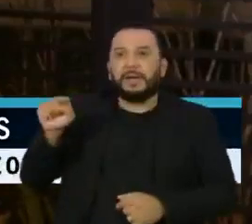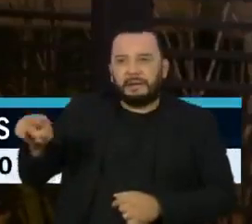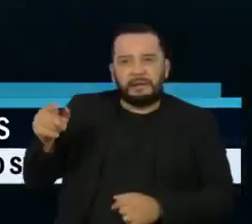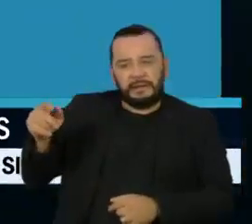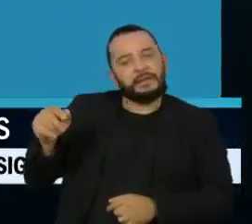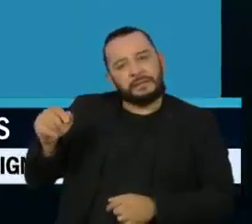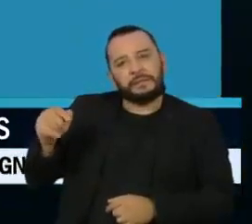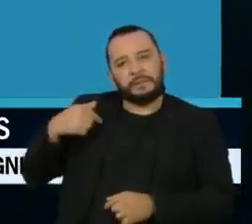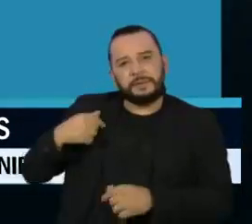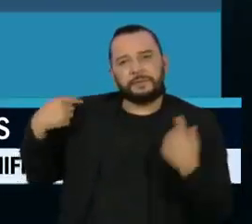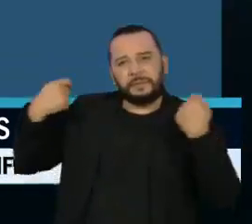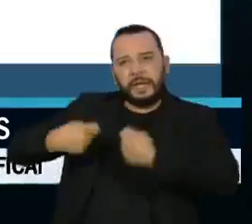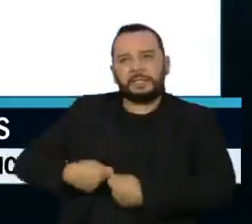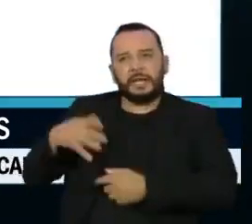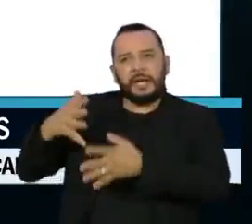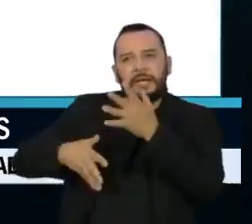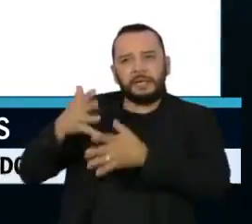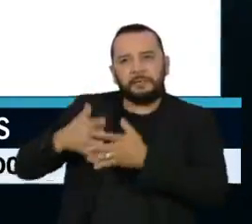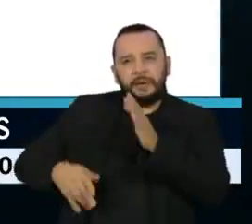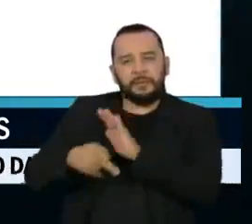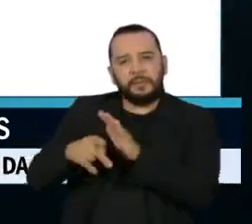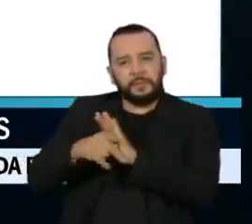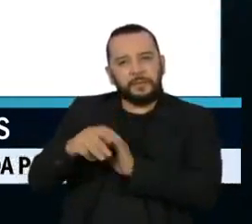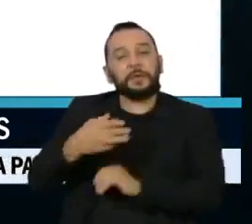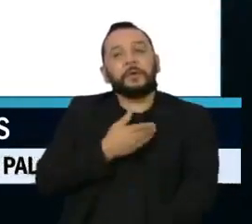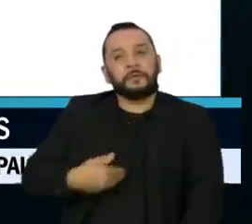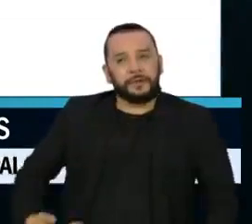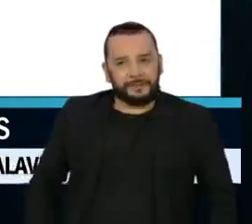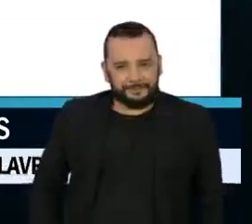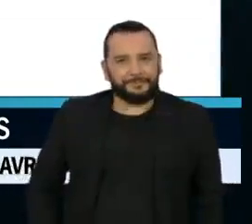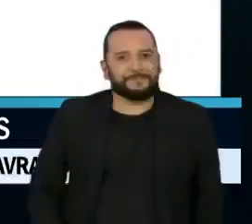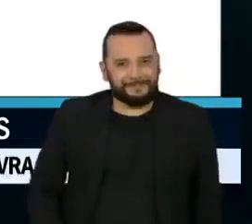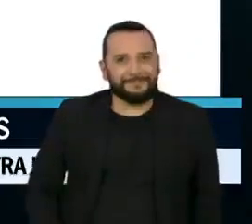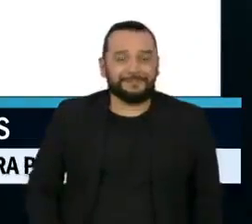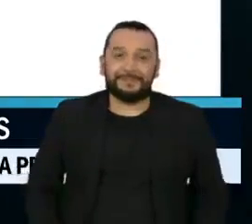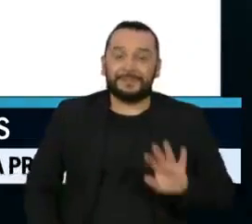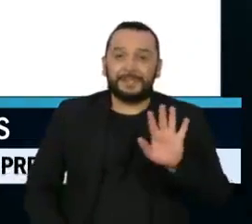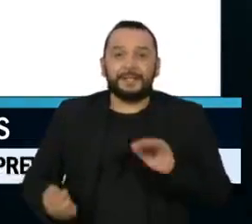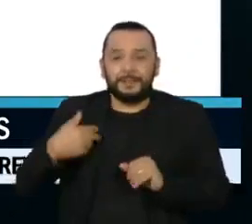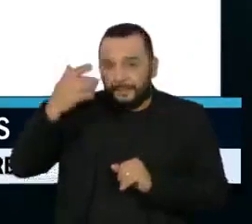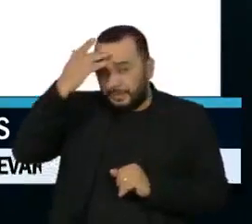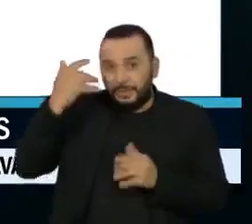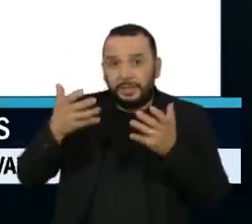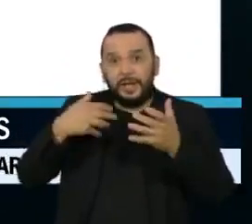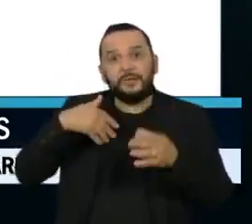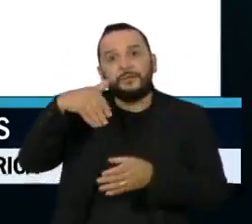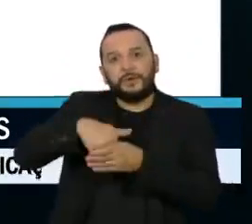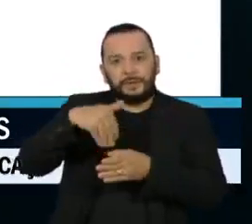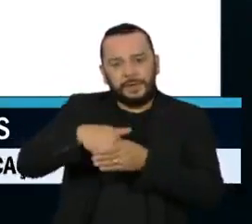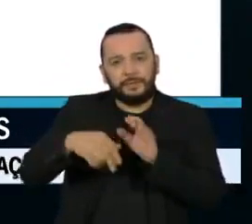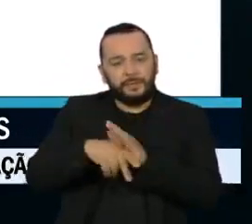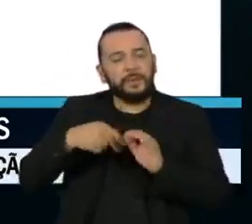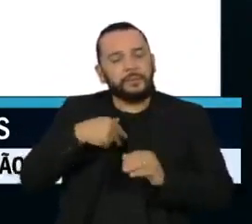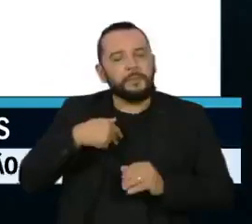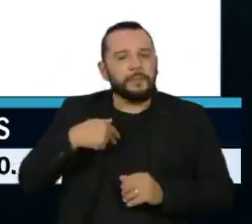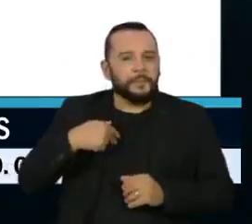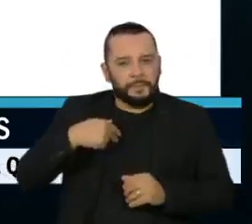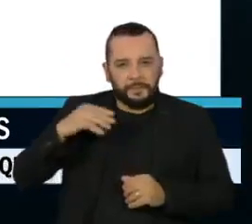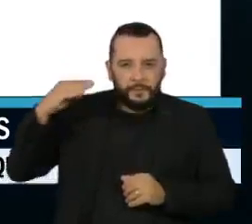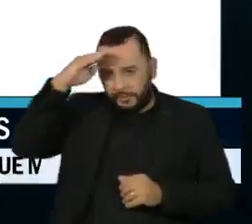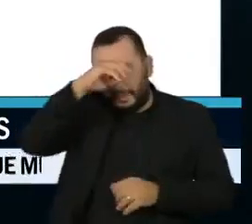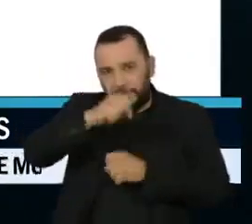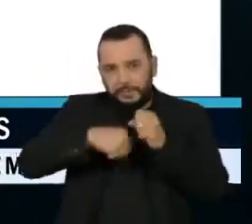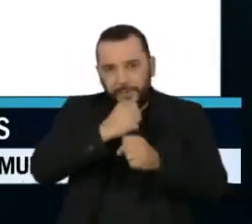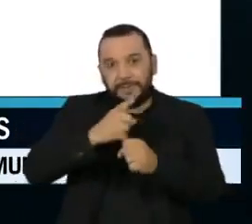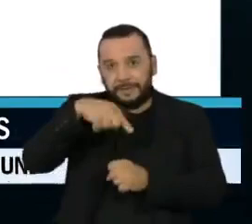para o governo. Quando considerados apenas entrevistados que pretendem votar em Bolsonaro na eleição do ano que vem, a avaliação negativa dos